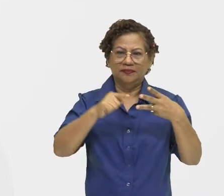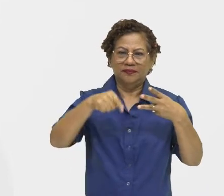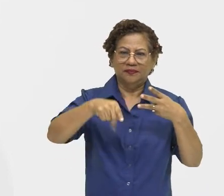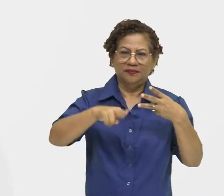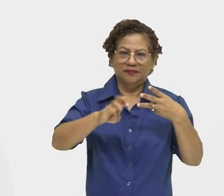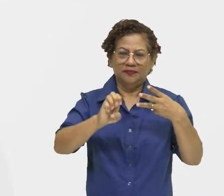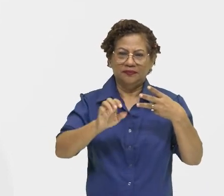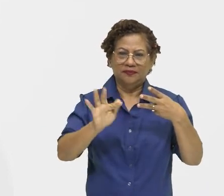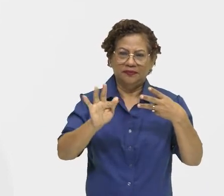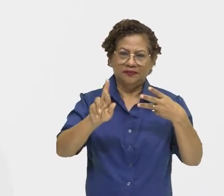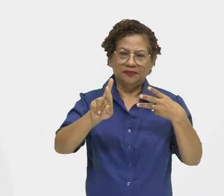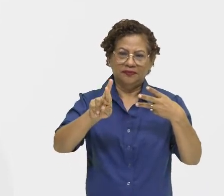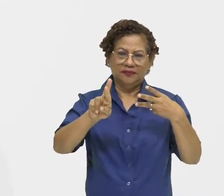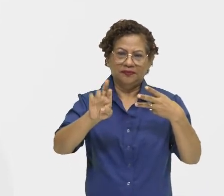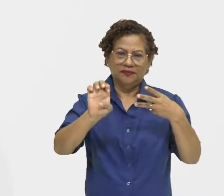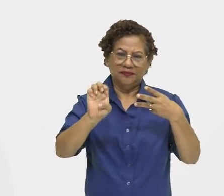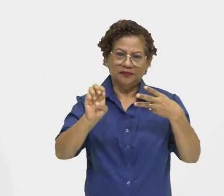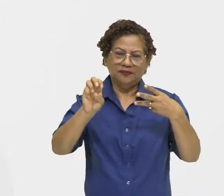rei, Quéops, Quéfren e Miquerinos.